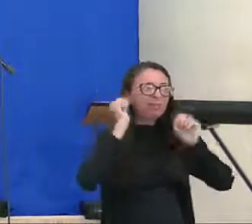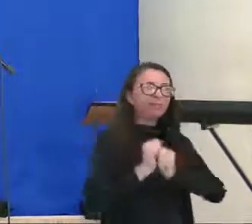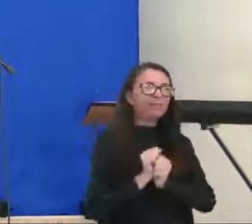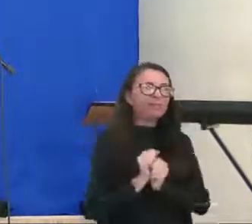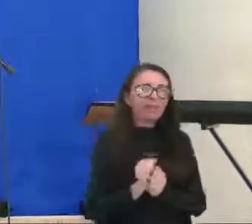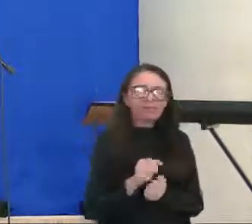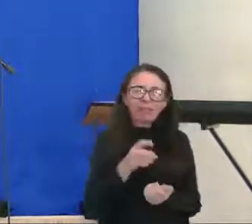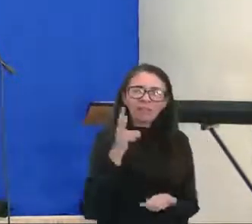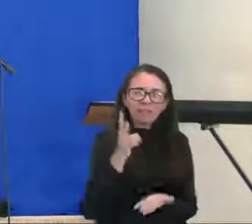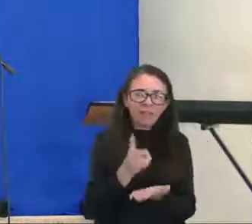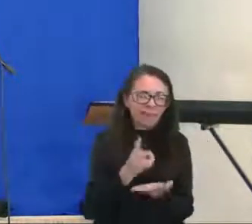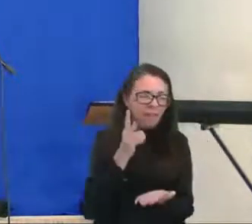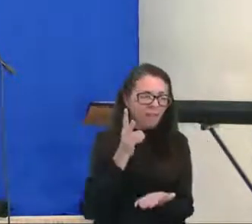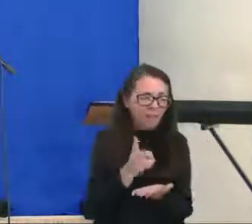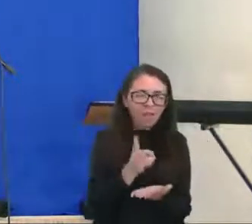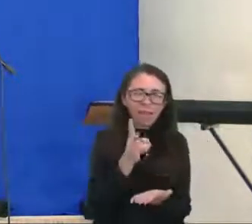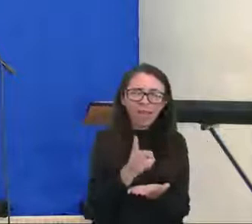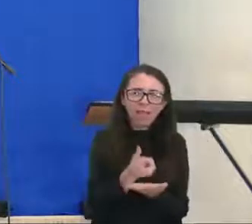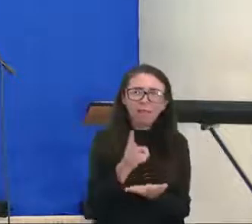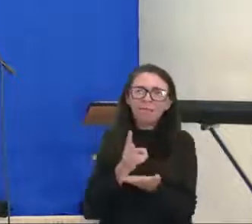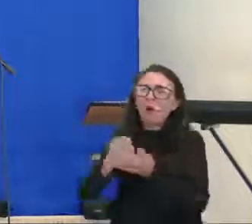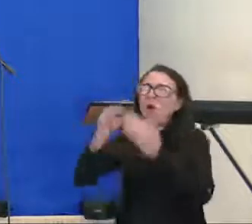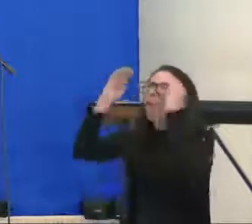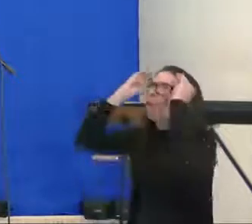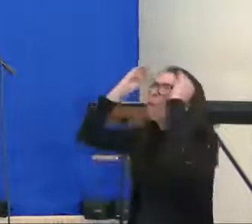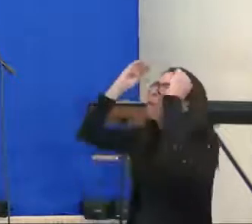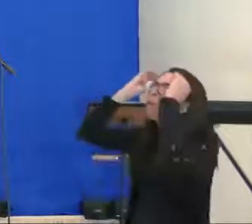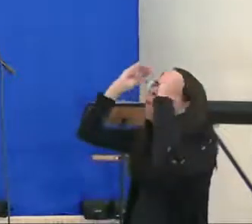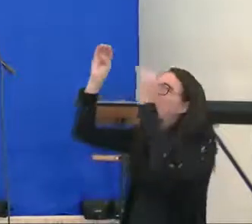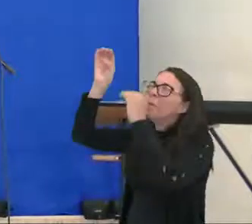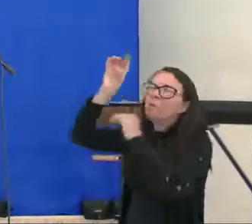através da pessoa de Moisés, que a gente viu na Bíblia.